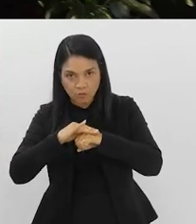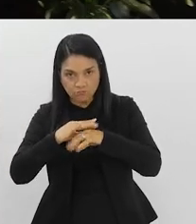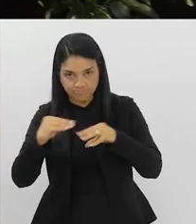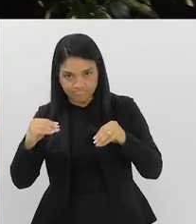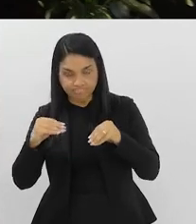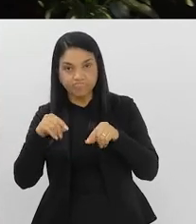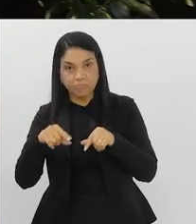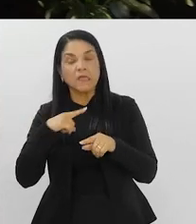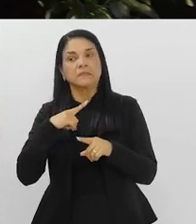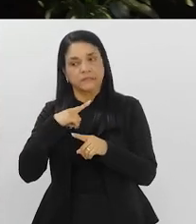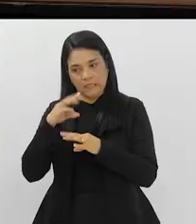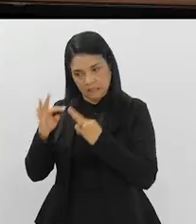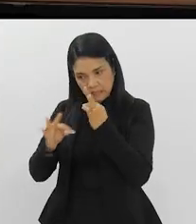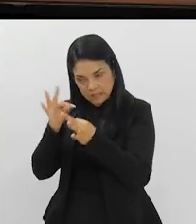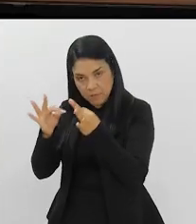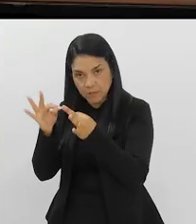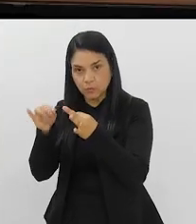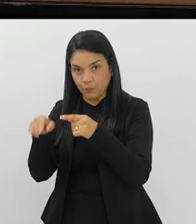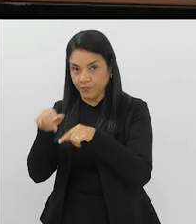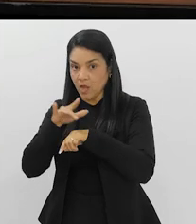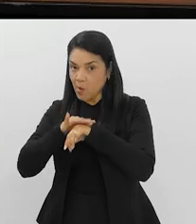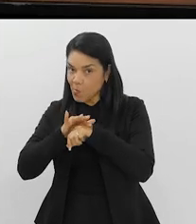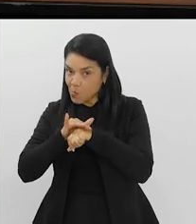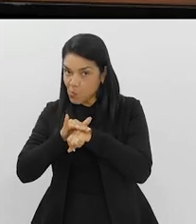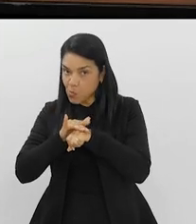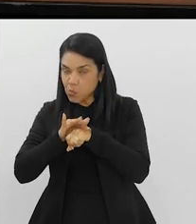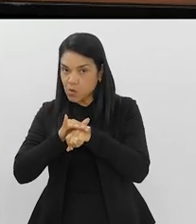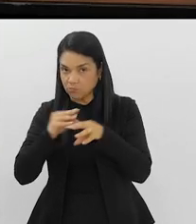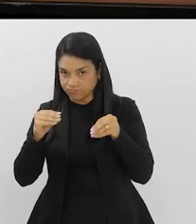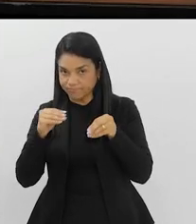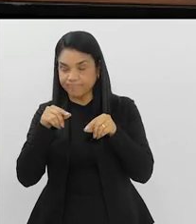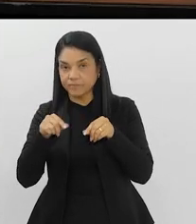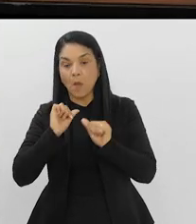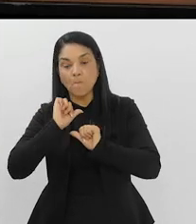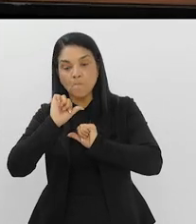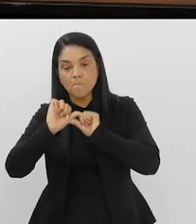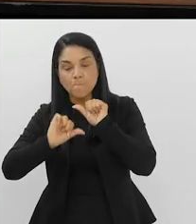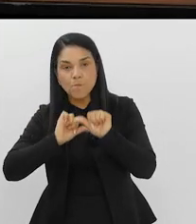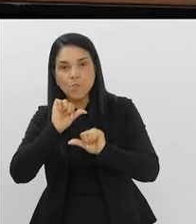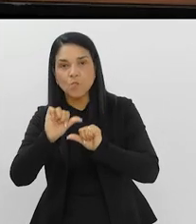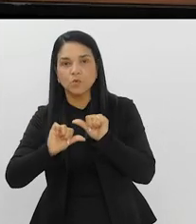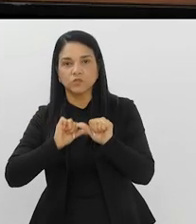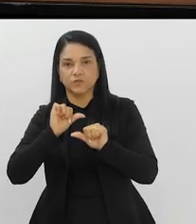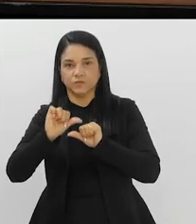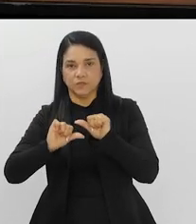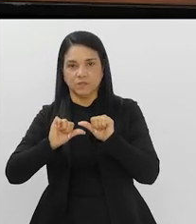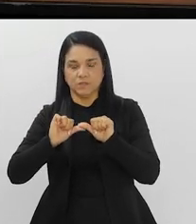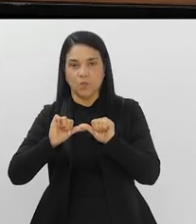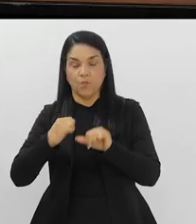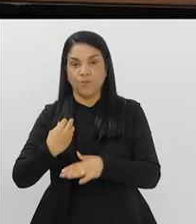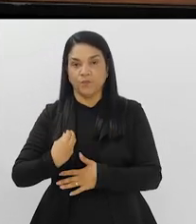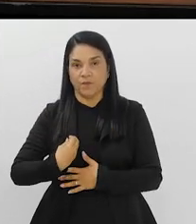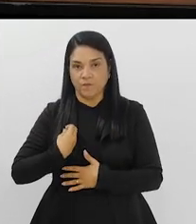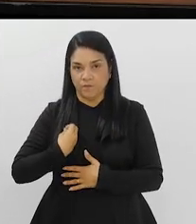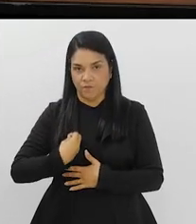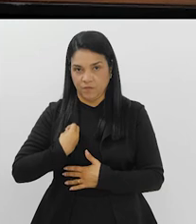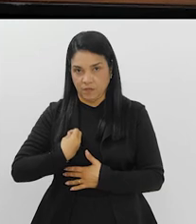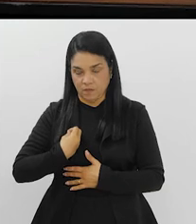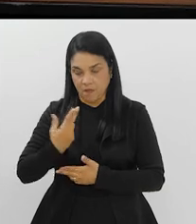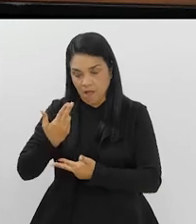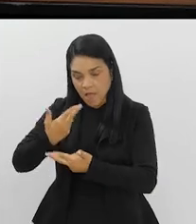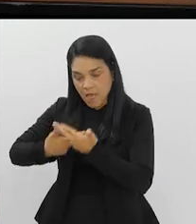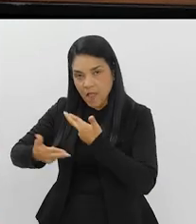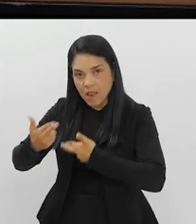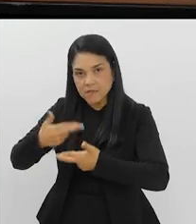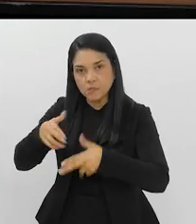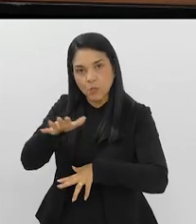fazem mitigar um pouco Ele tem tratamento, né? A cura, ela prevê, talvez, uma modificação na maneira como essa pessoa